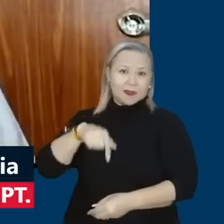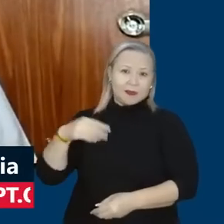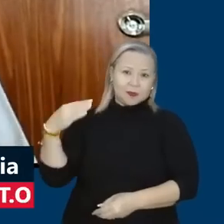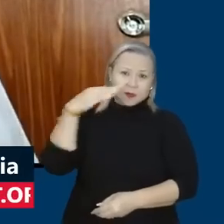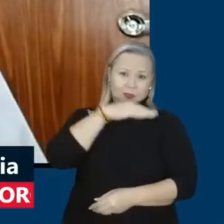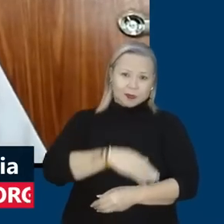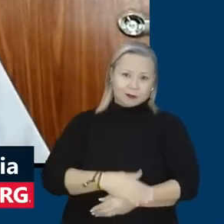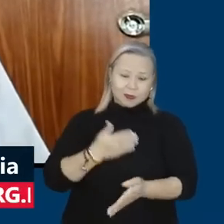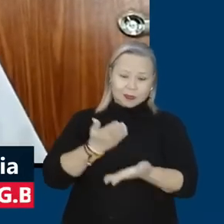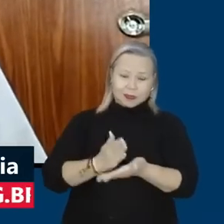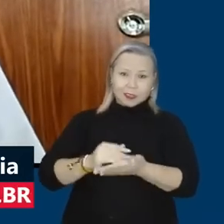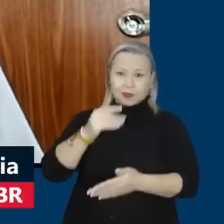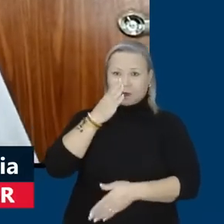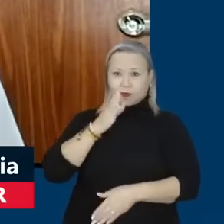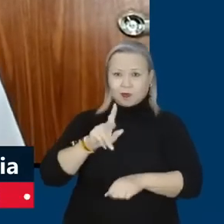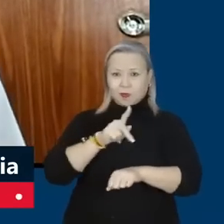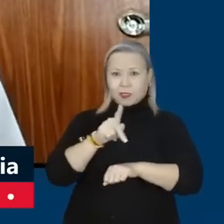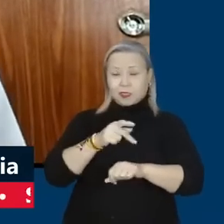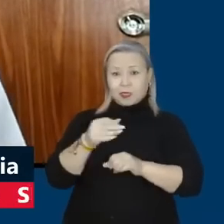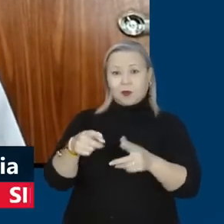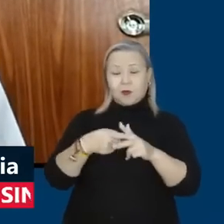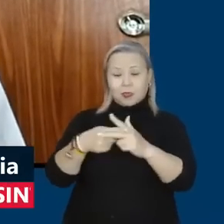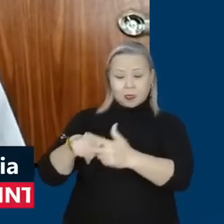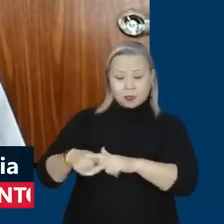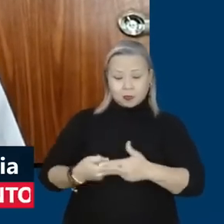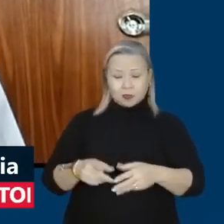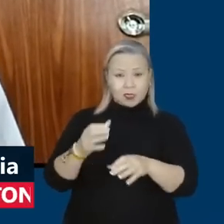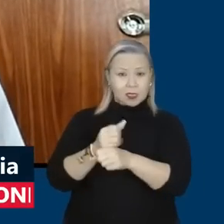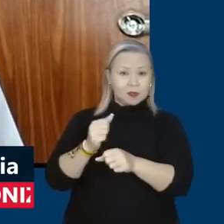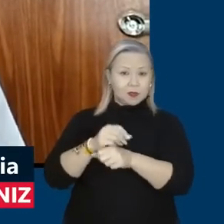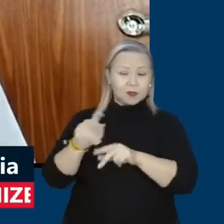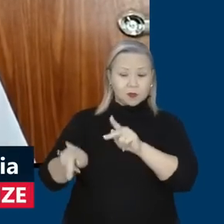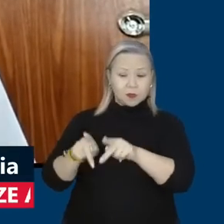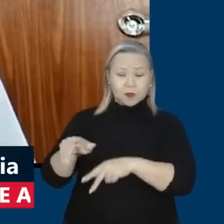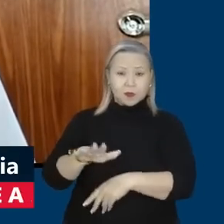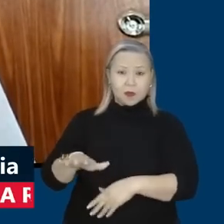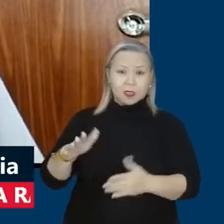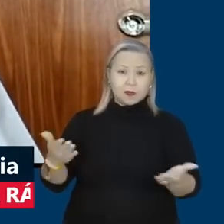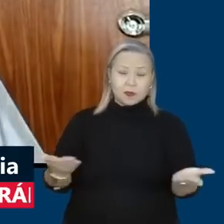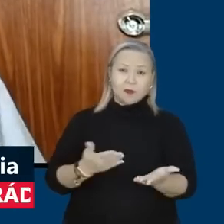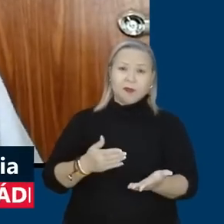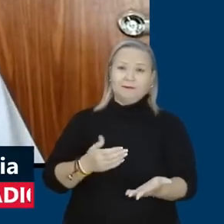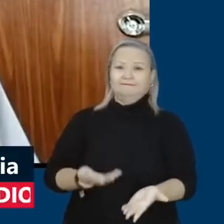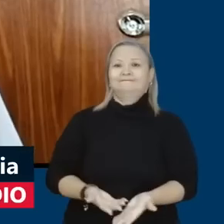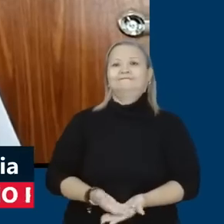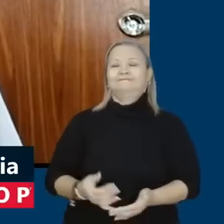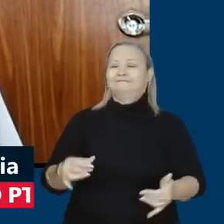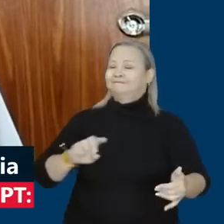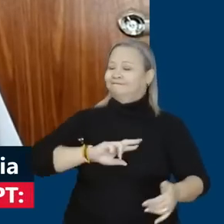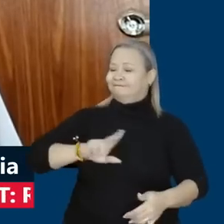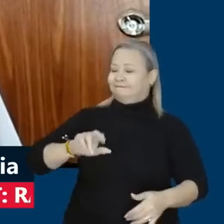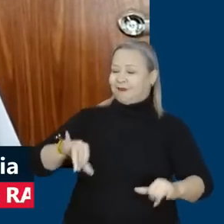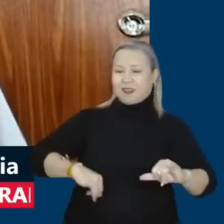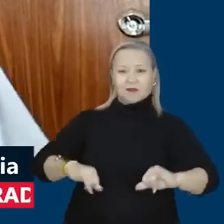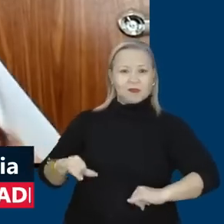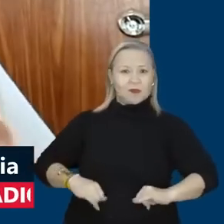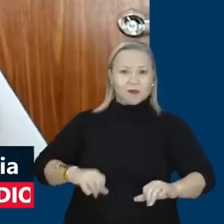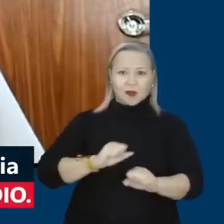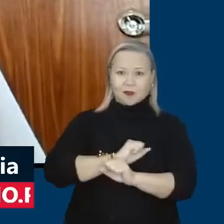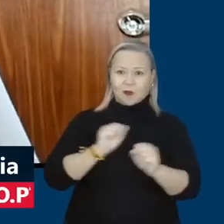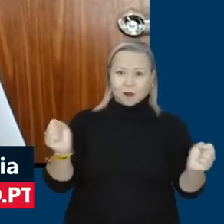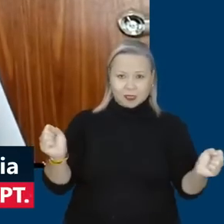Estado brasileiro, para poder ajustar algumas contas para que a população mais pobre não pague o preço da incompetência de Bolsonaro.